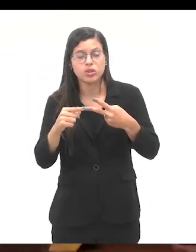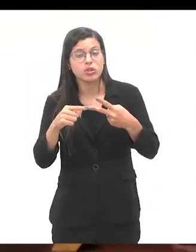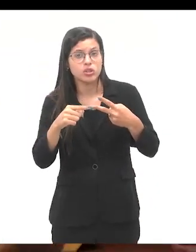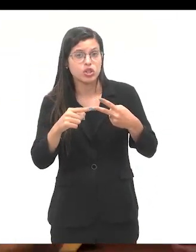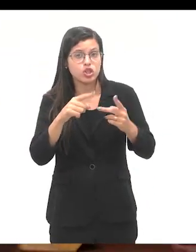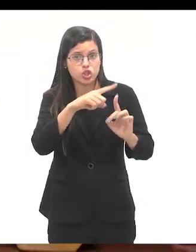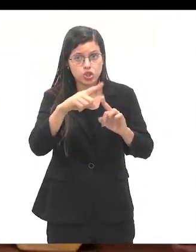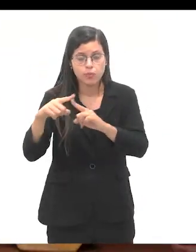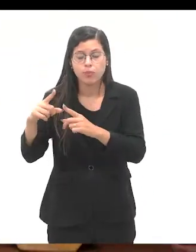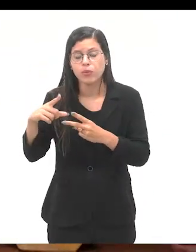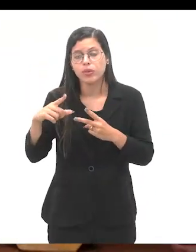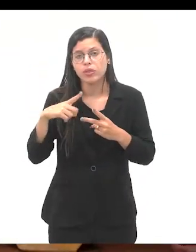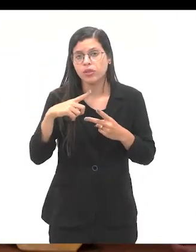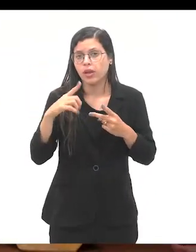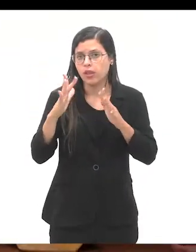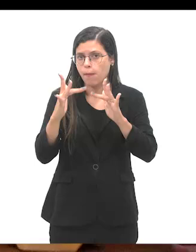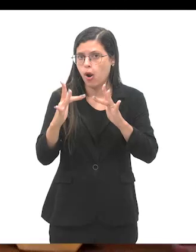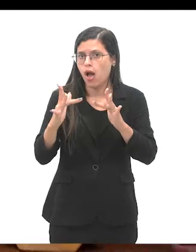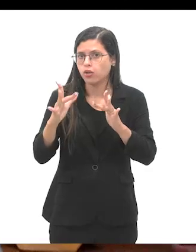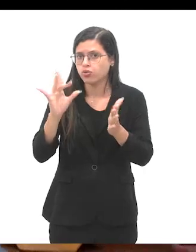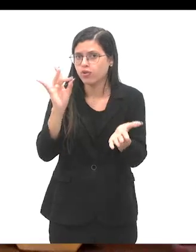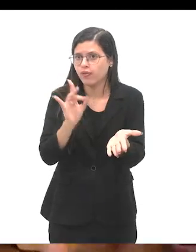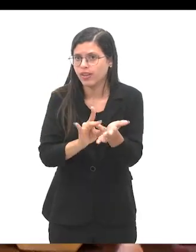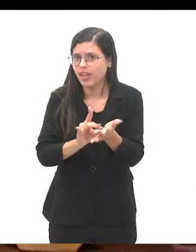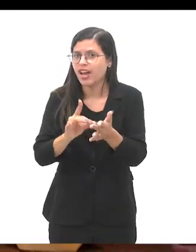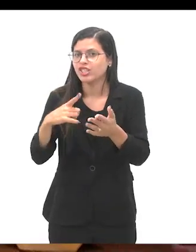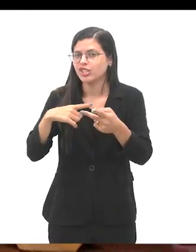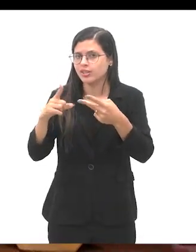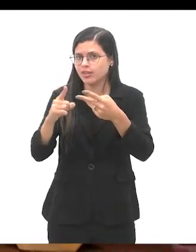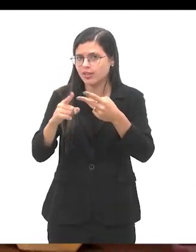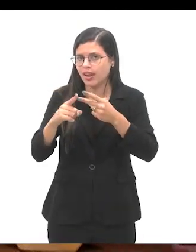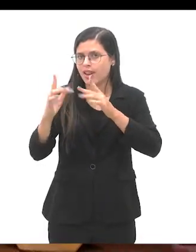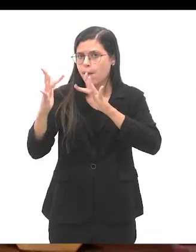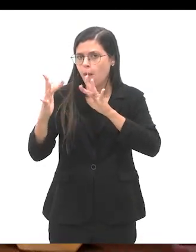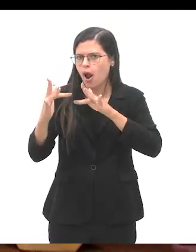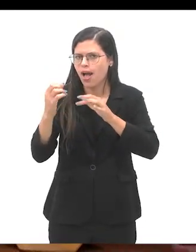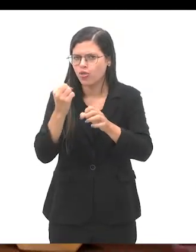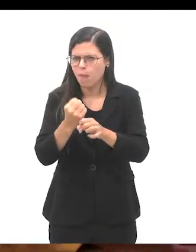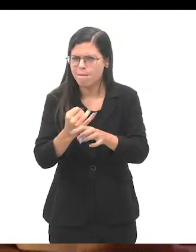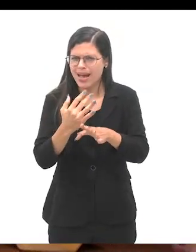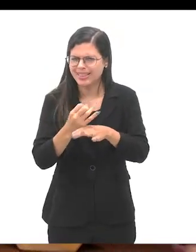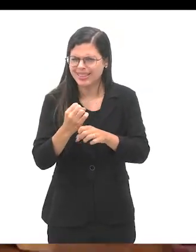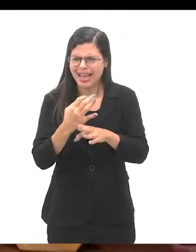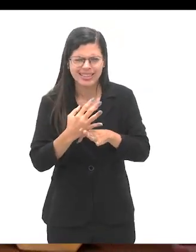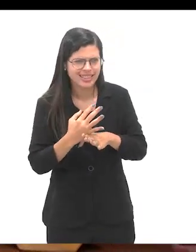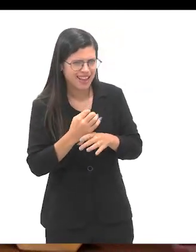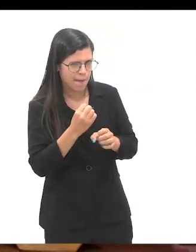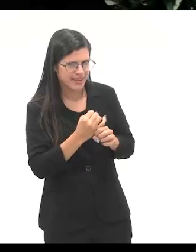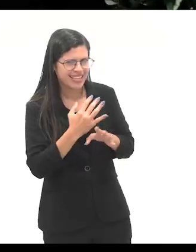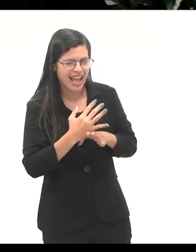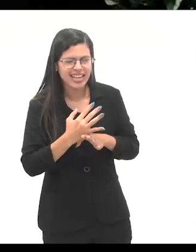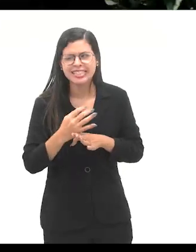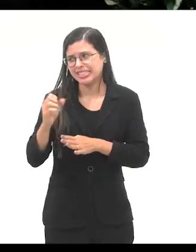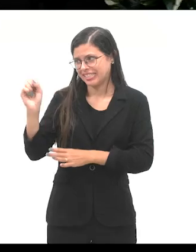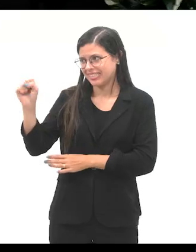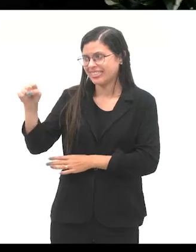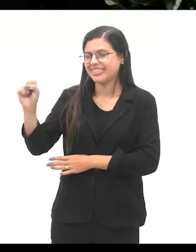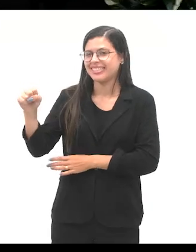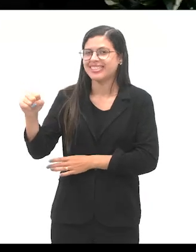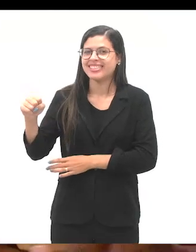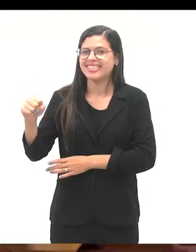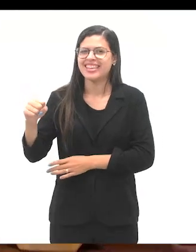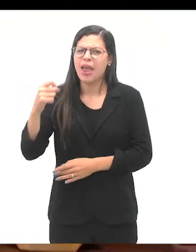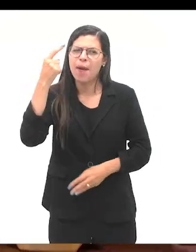namorado verdadeiro e o namorado batata, que é um outro namorado batata? É isso, né? E aí